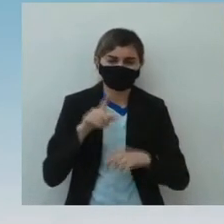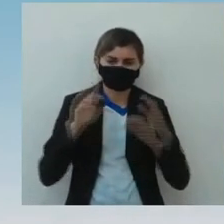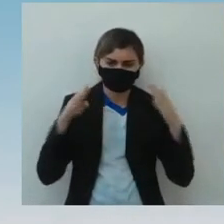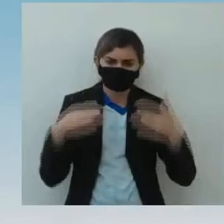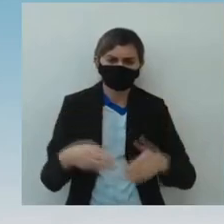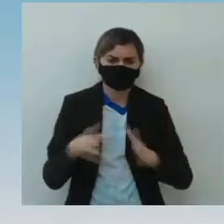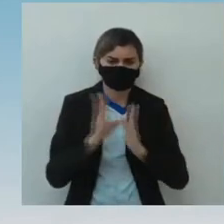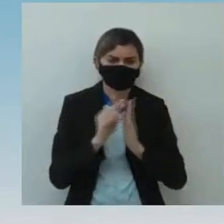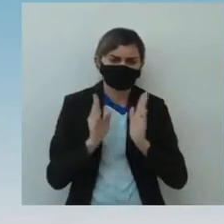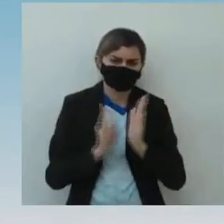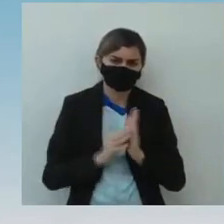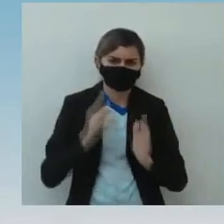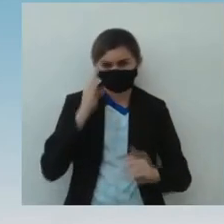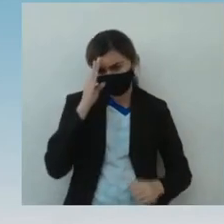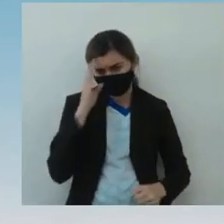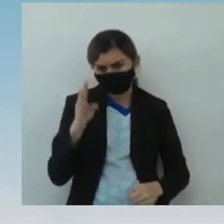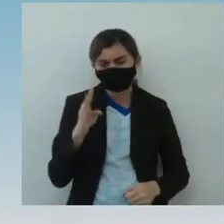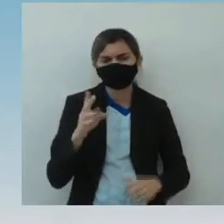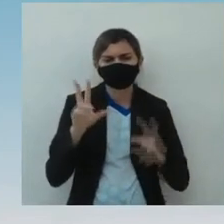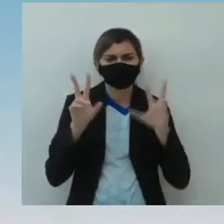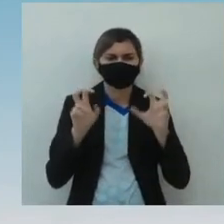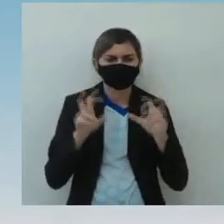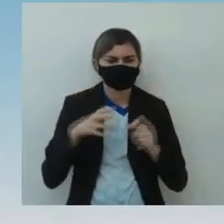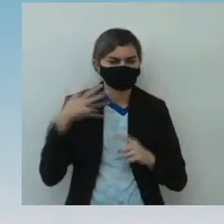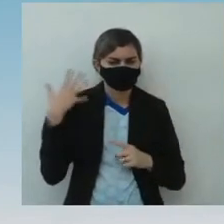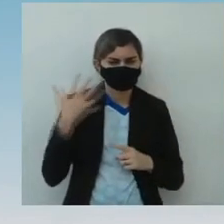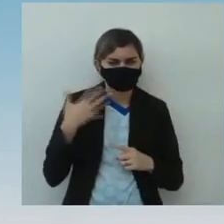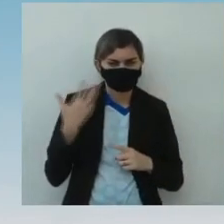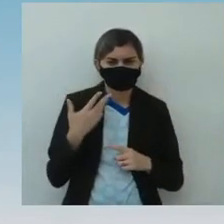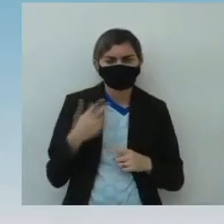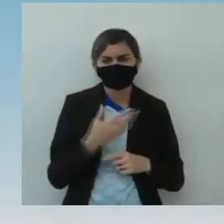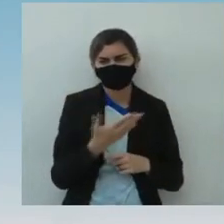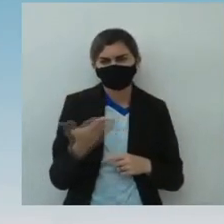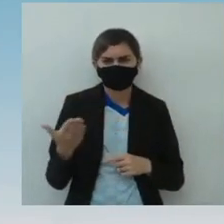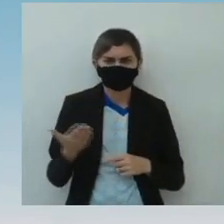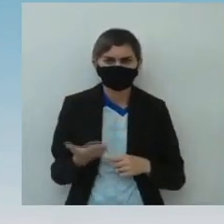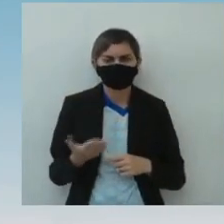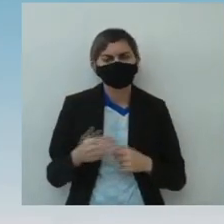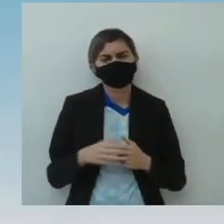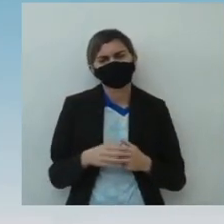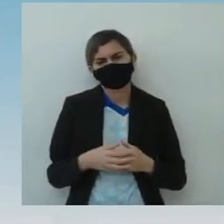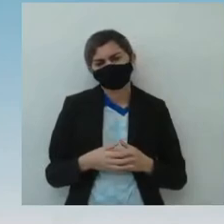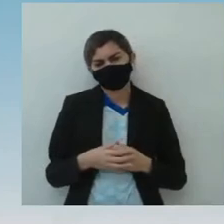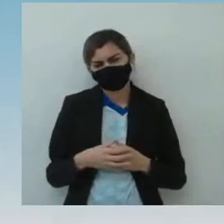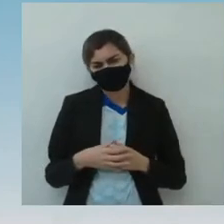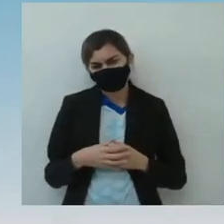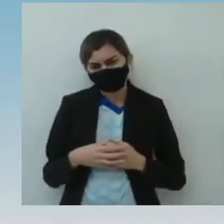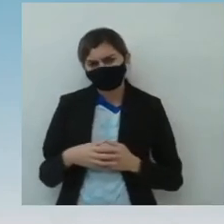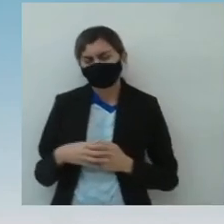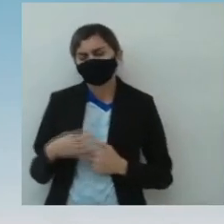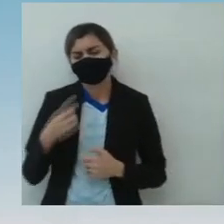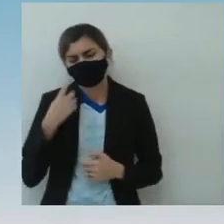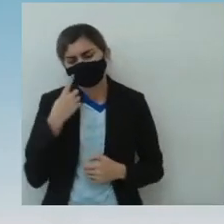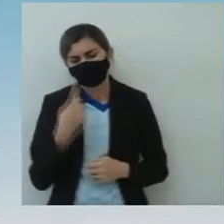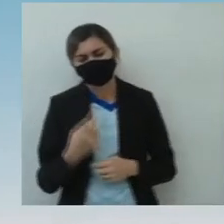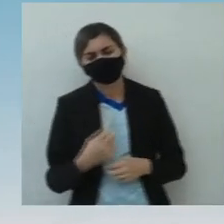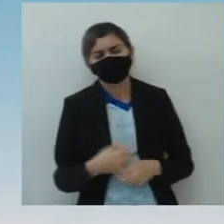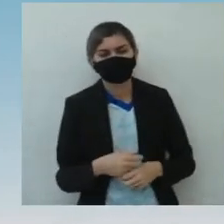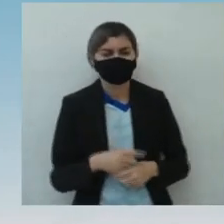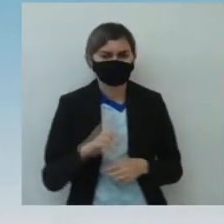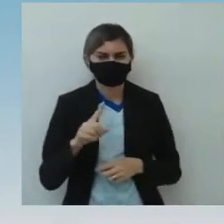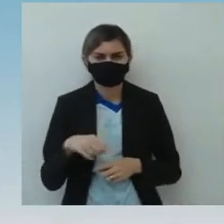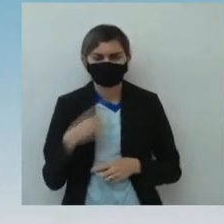colocar no tópico principal nossas principal do disco speeds are by definition Given orally